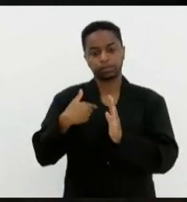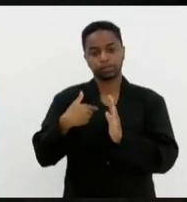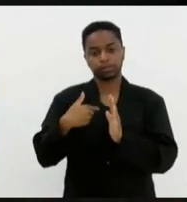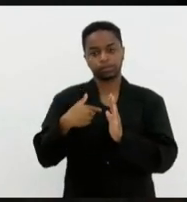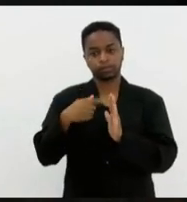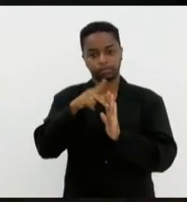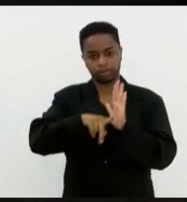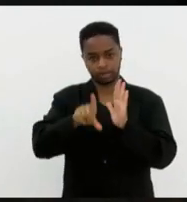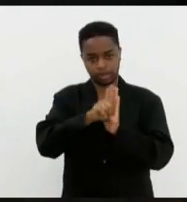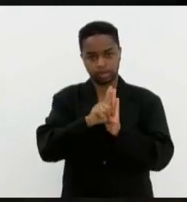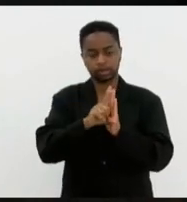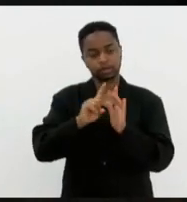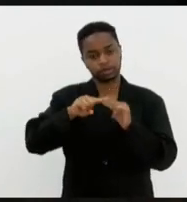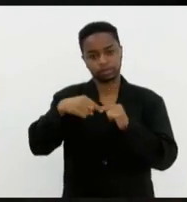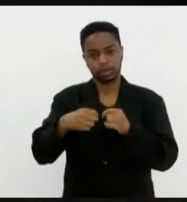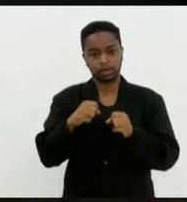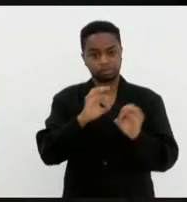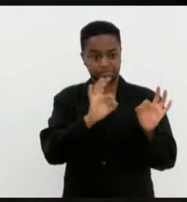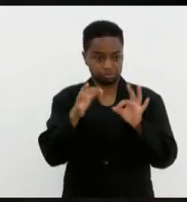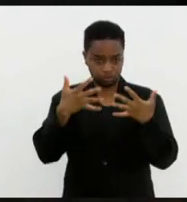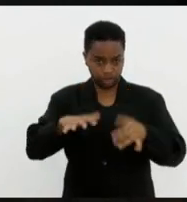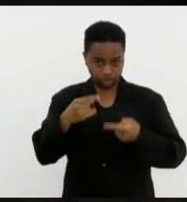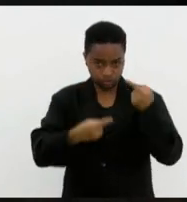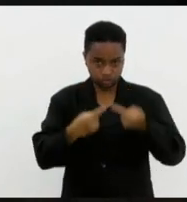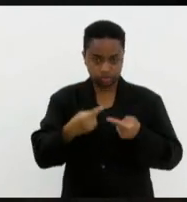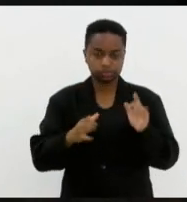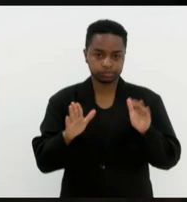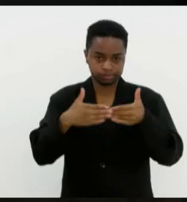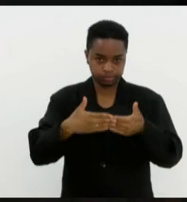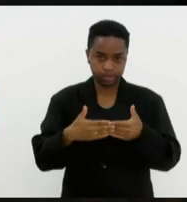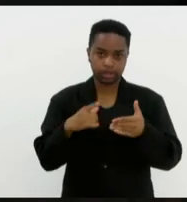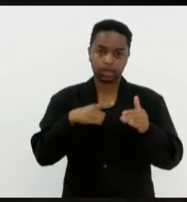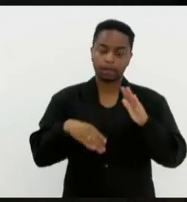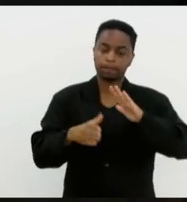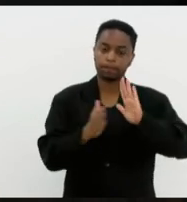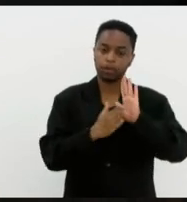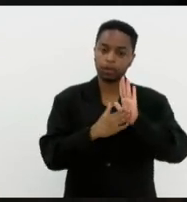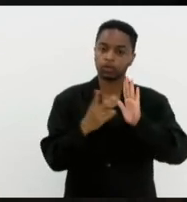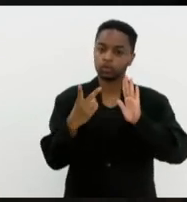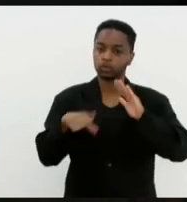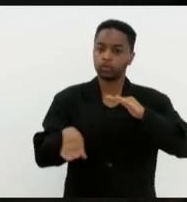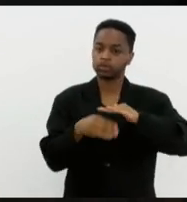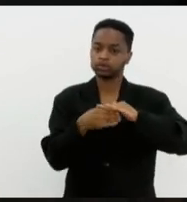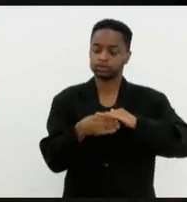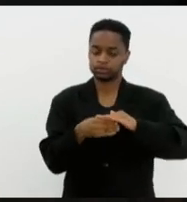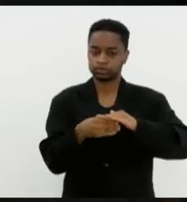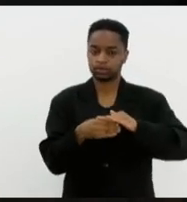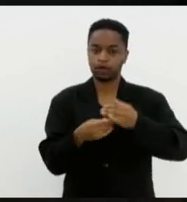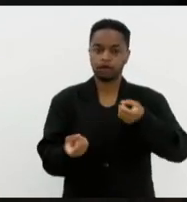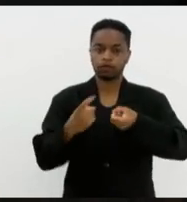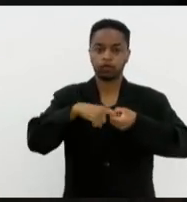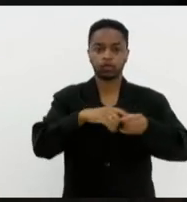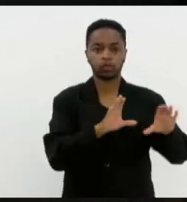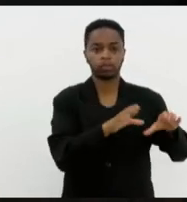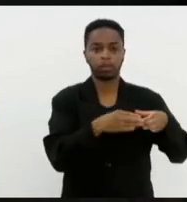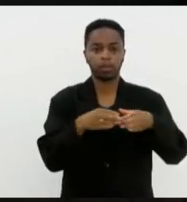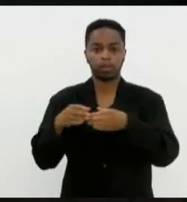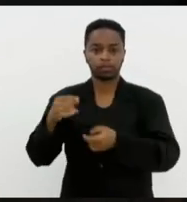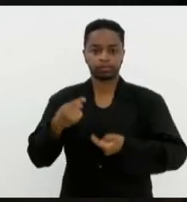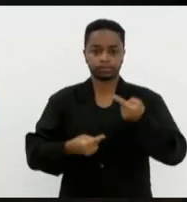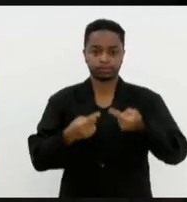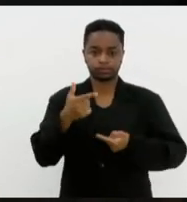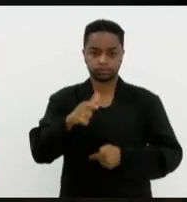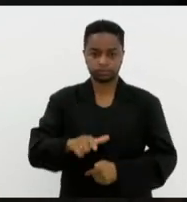estava tramitando. Não havendo mais quem queira discutir, encerrada a discussão, a presente proposta recebeu duas emendas e retorna às comissões